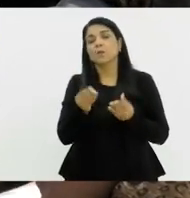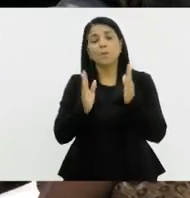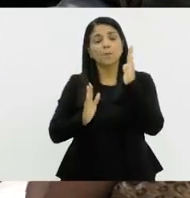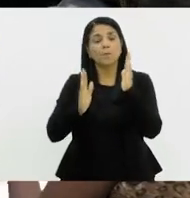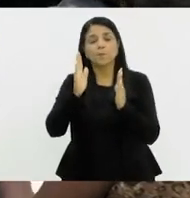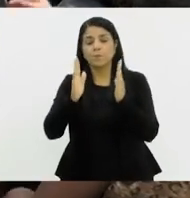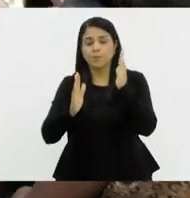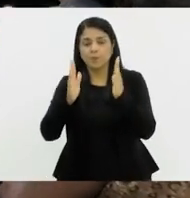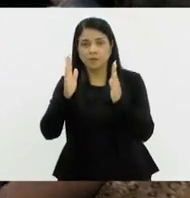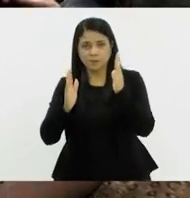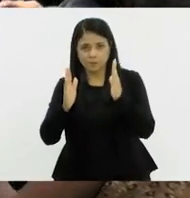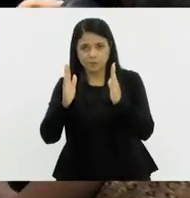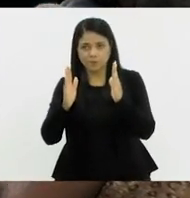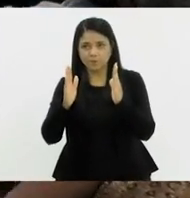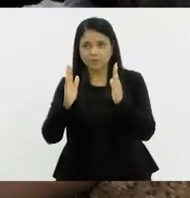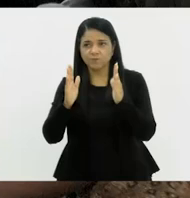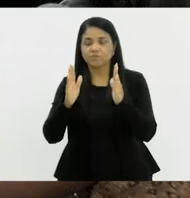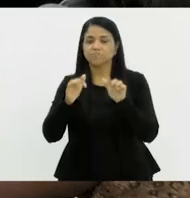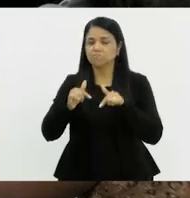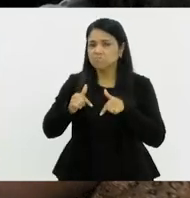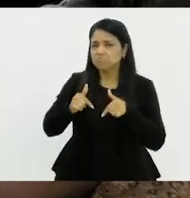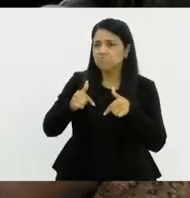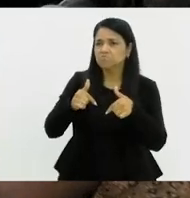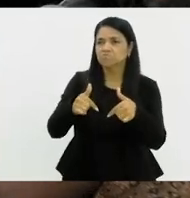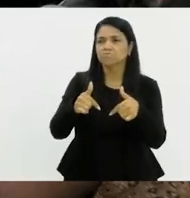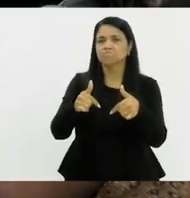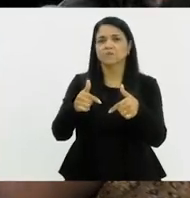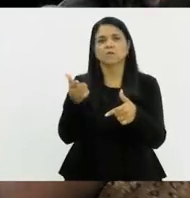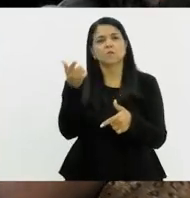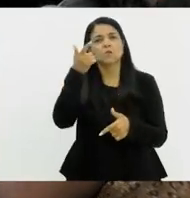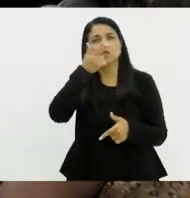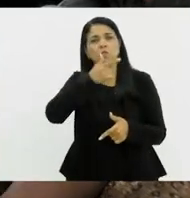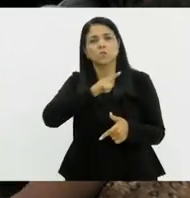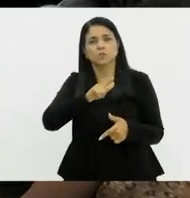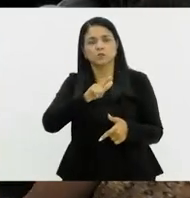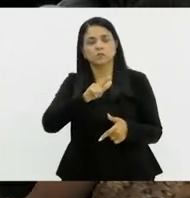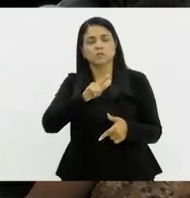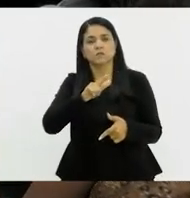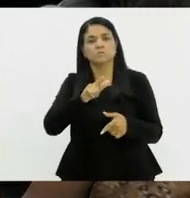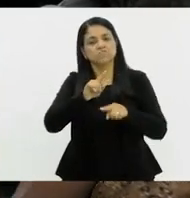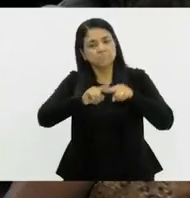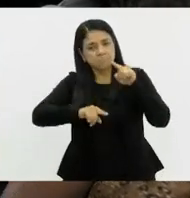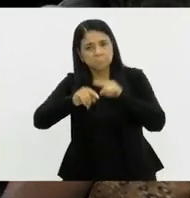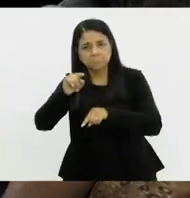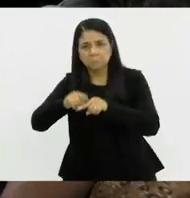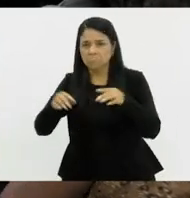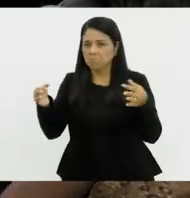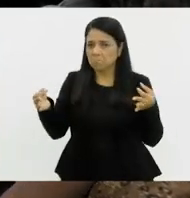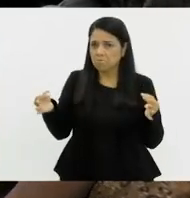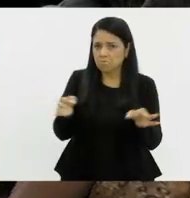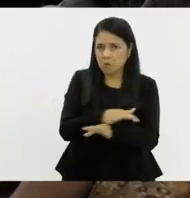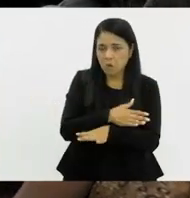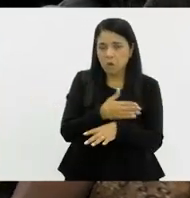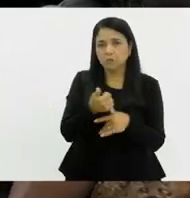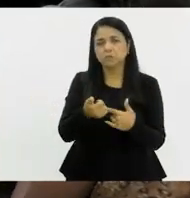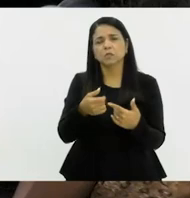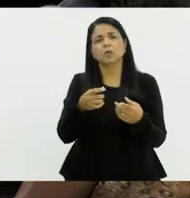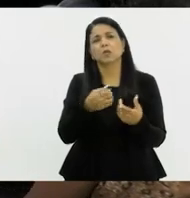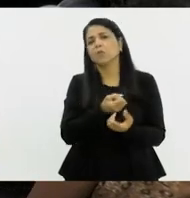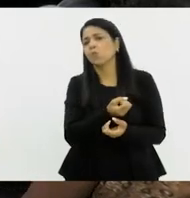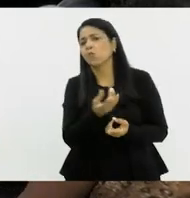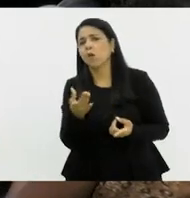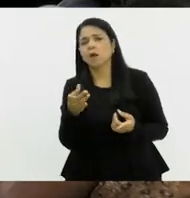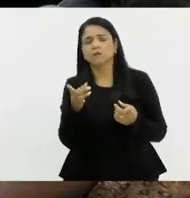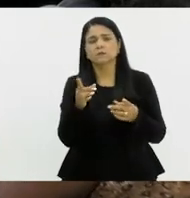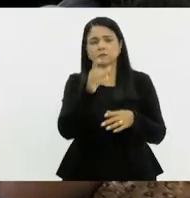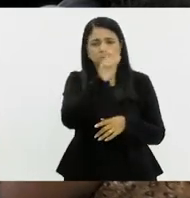possa dizer quando, efetivamente, a gente vai estar com esse equipamento pronto para atendimento de quantas pessoas? A gente